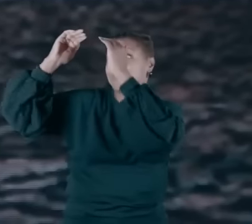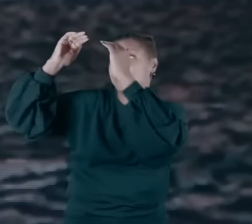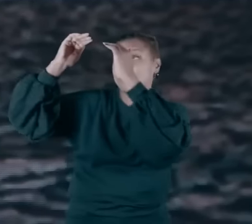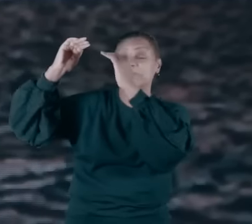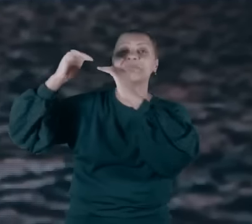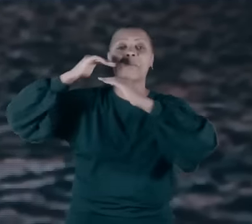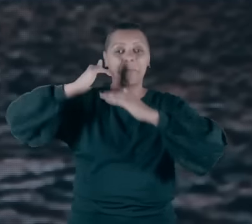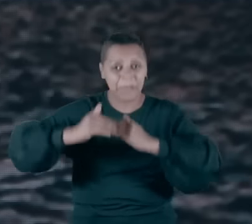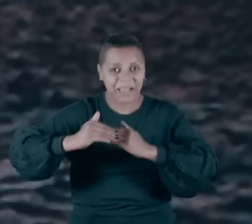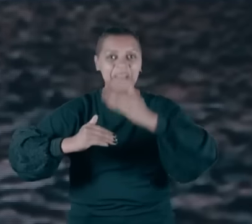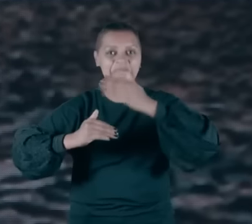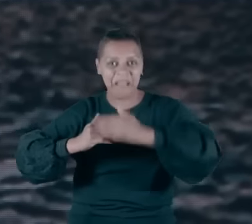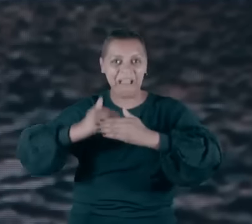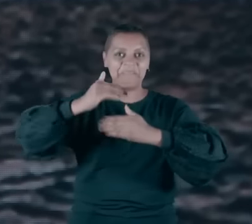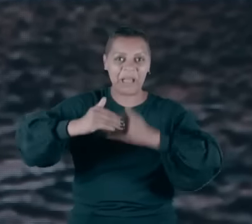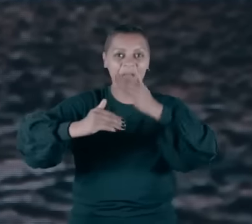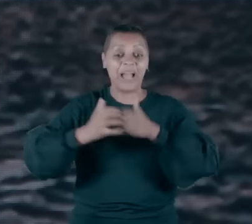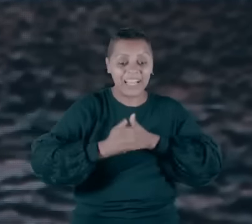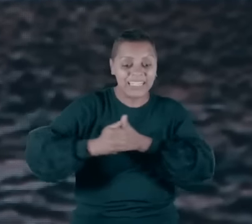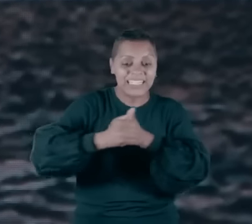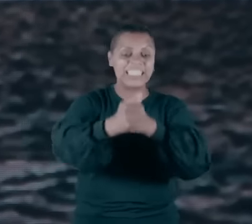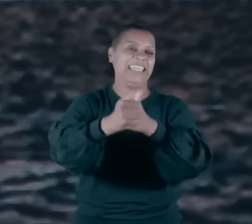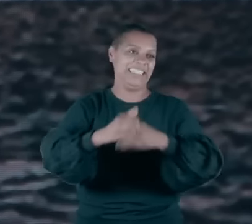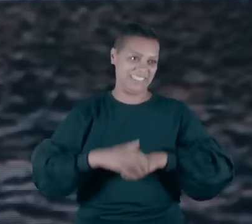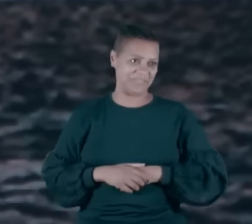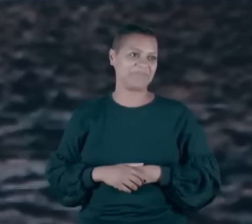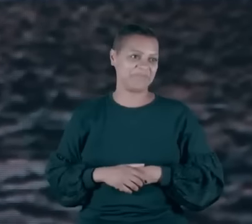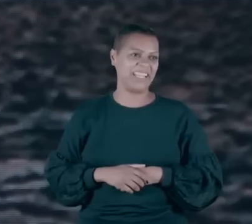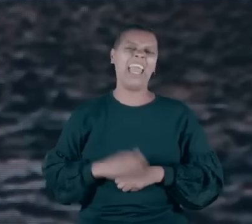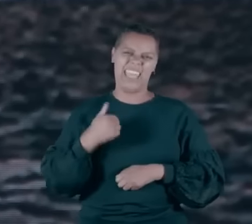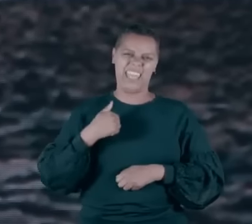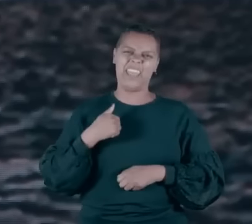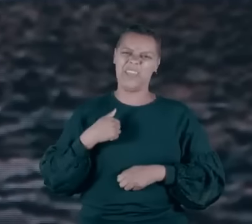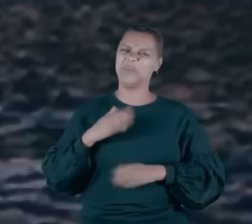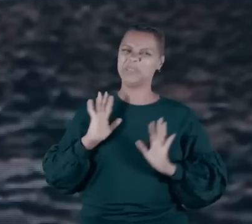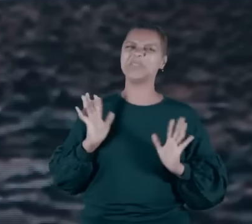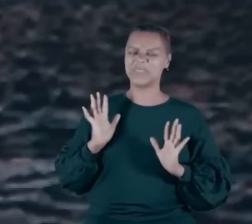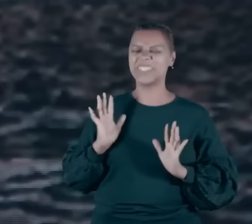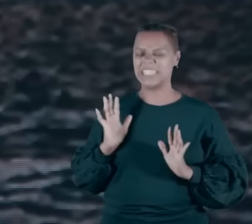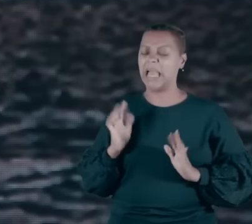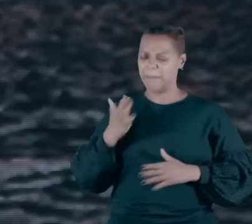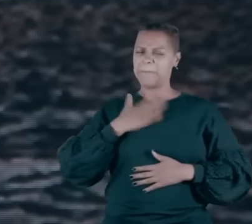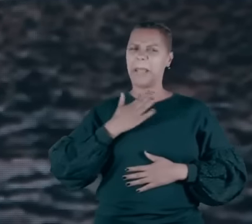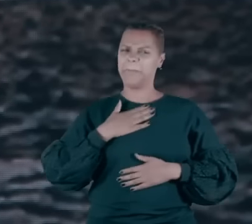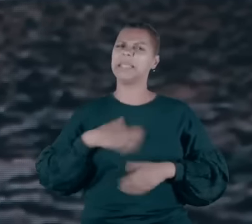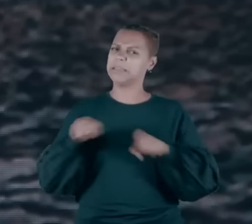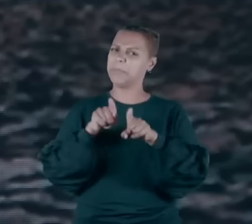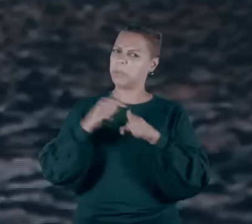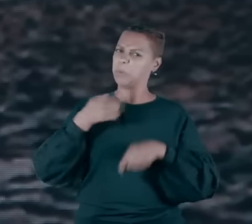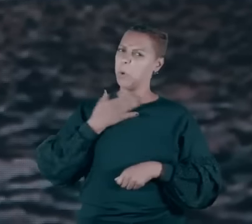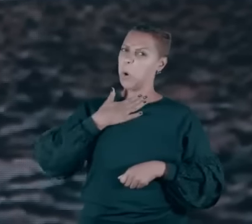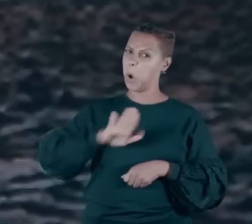dá novamente a direção Então isso é desconfortável eu confesso para vocês que é para mim é para você ou